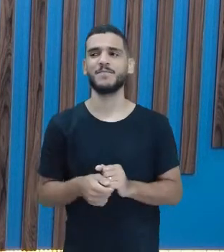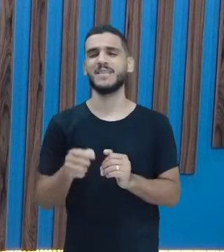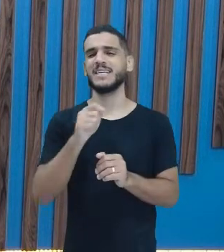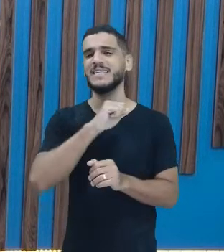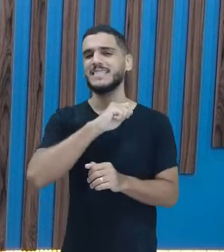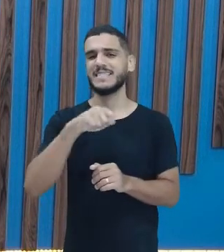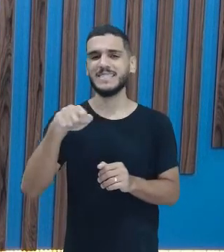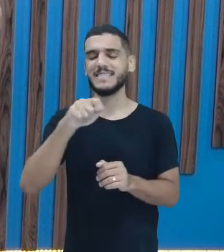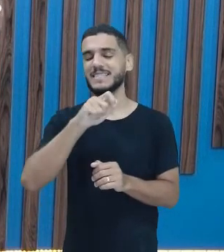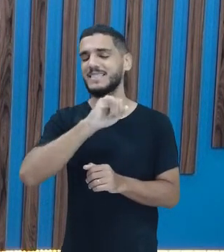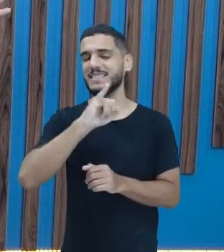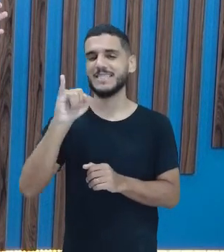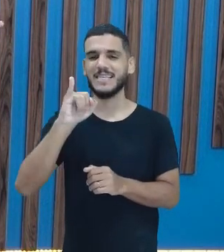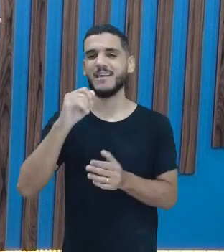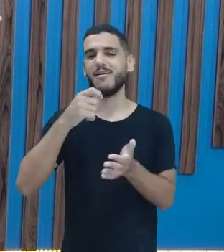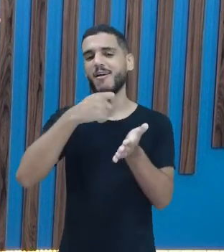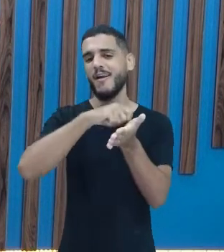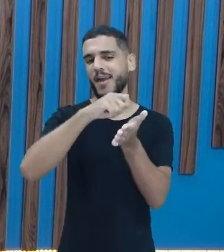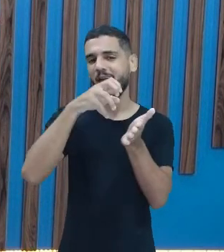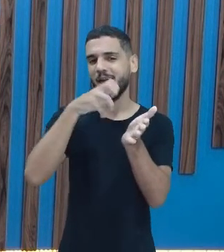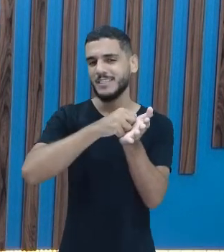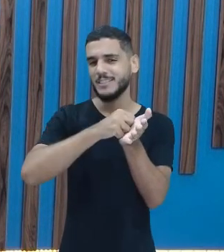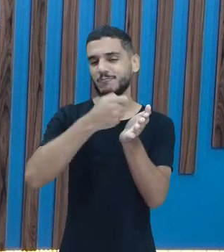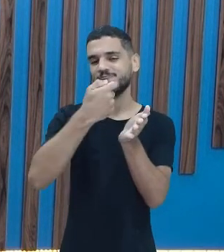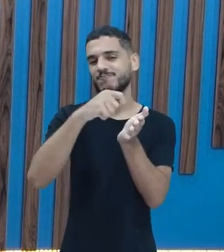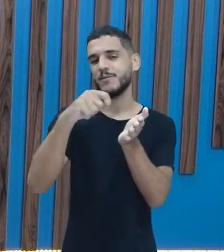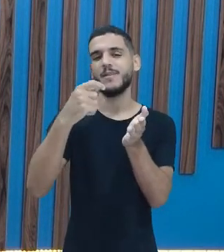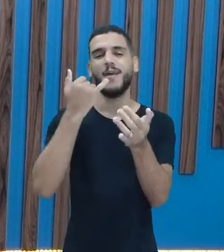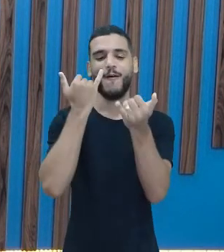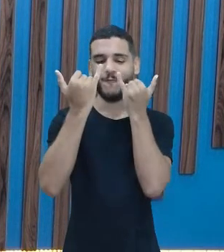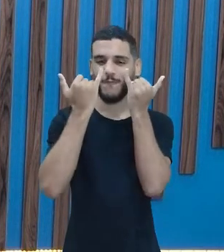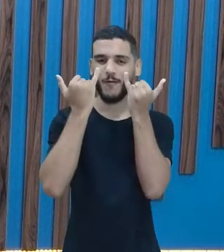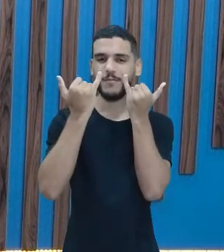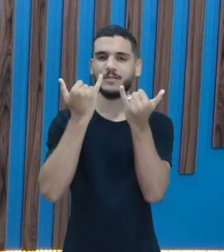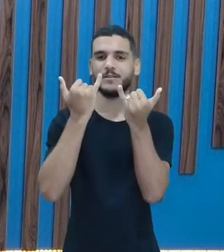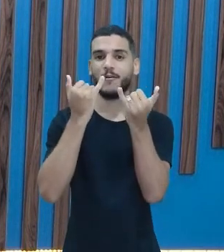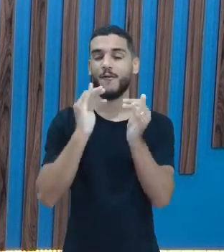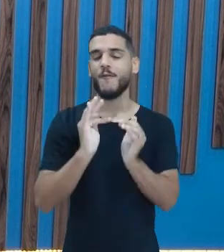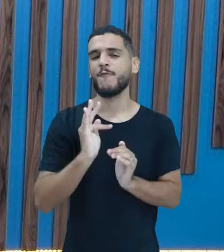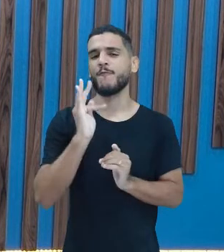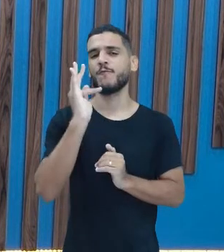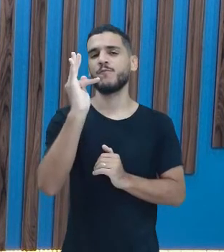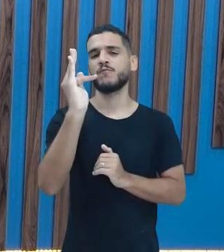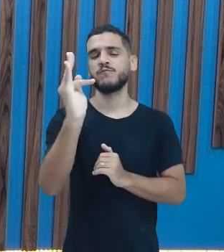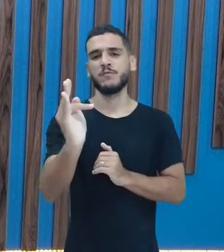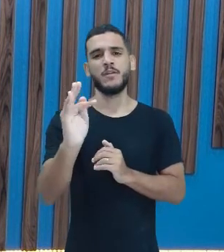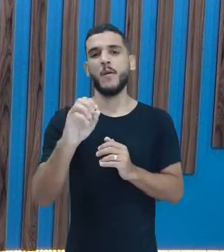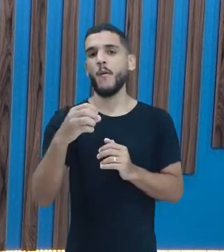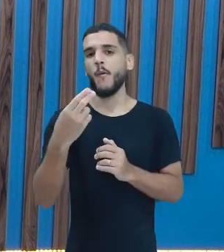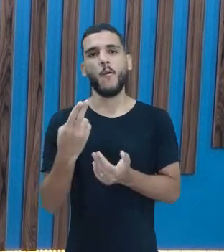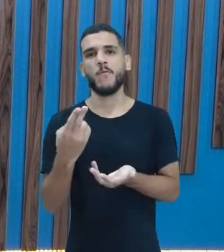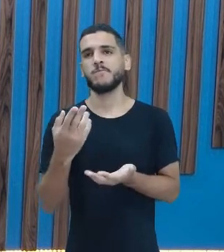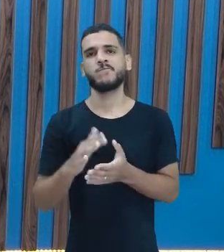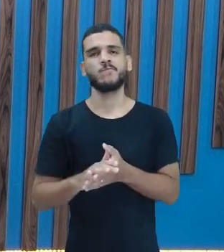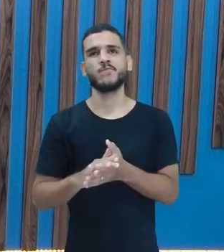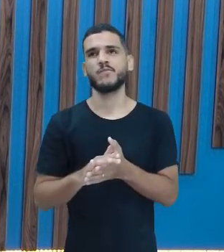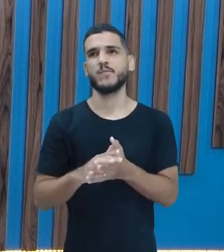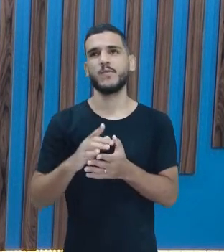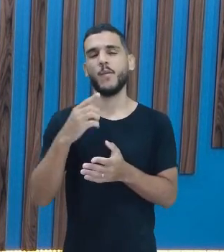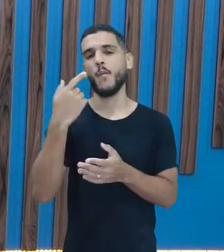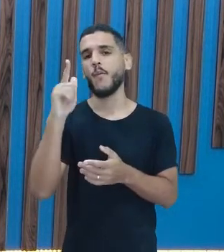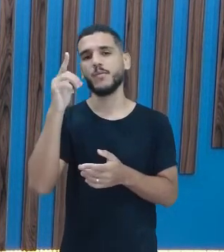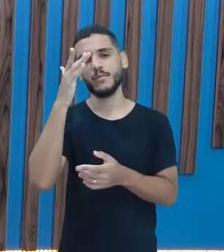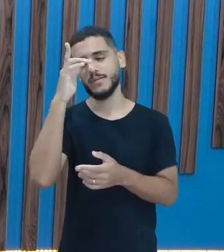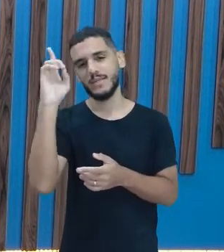direitinho o registro daquelas informações, mais na frente, no mesmo dia, ou no outro dia, ou na